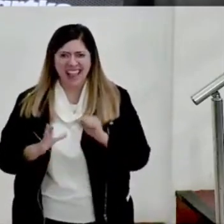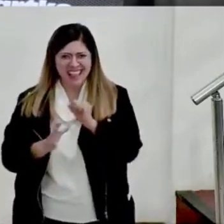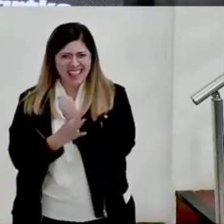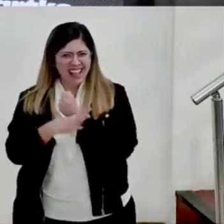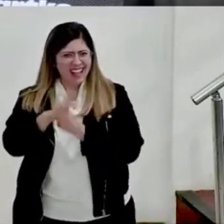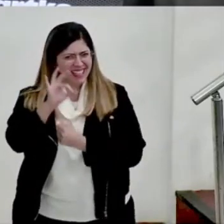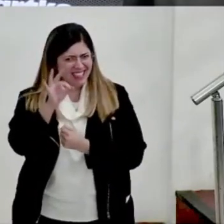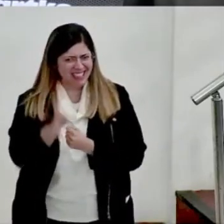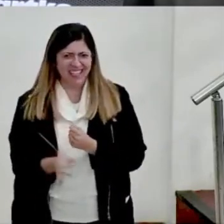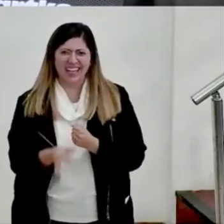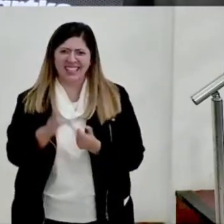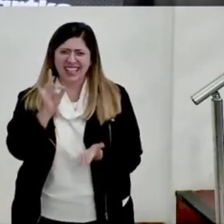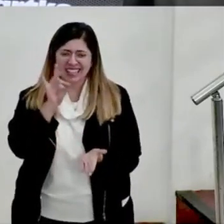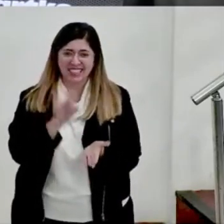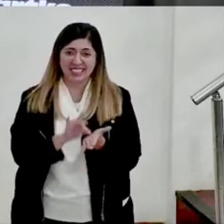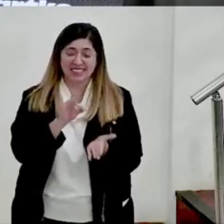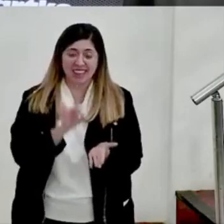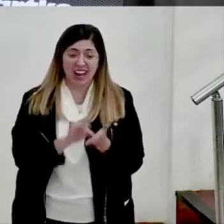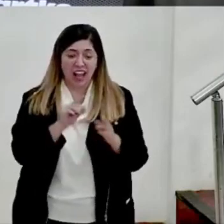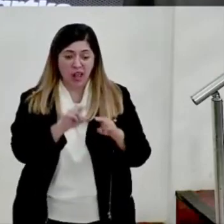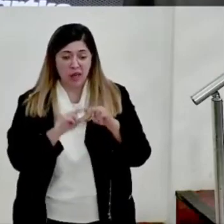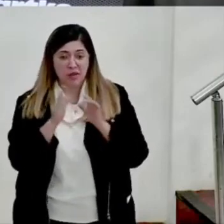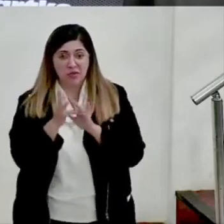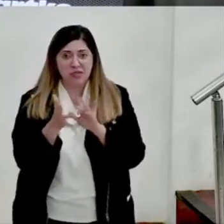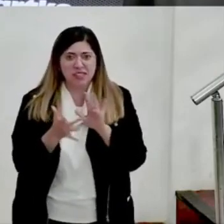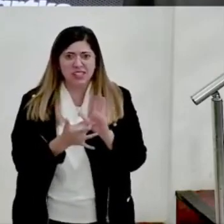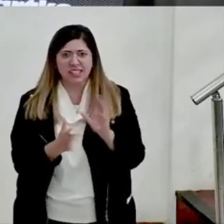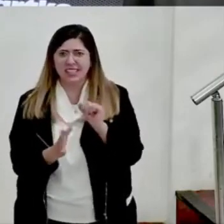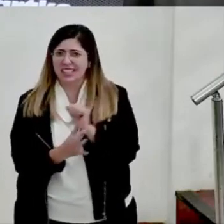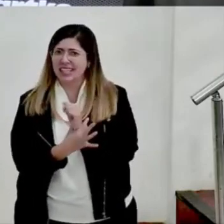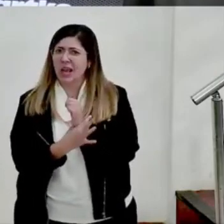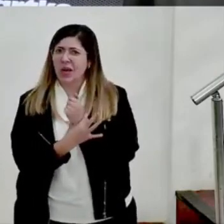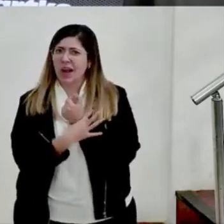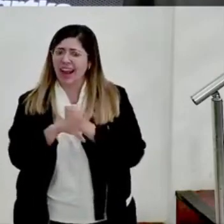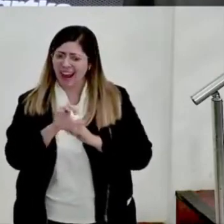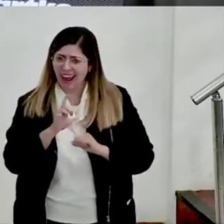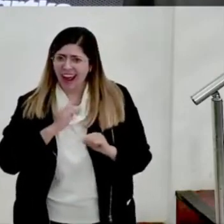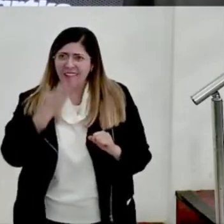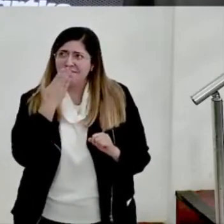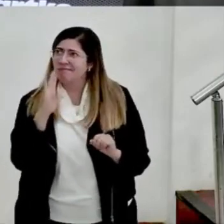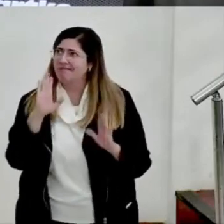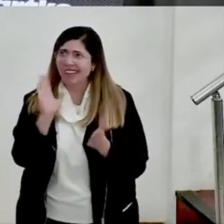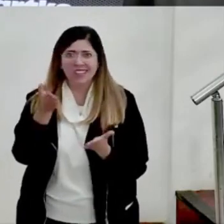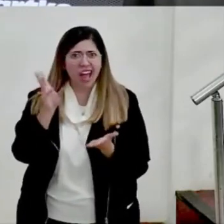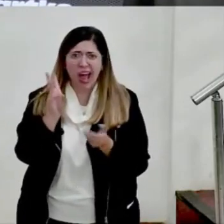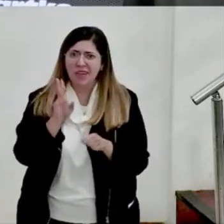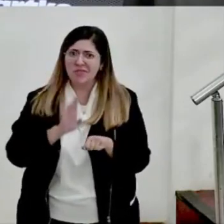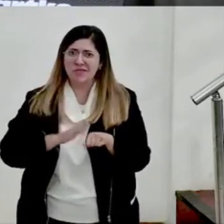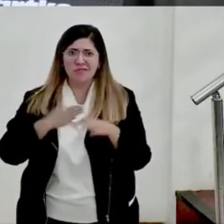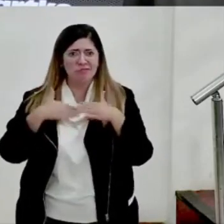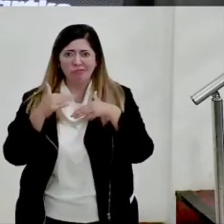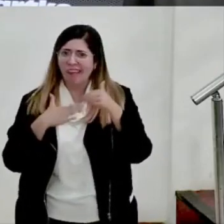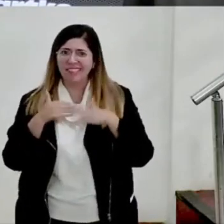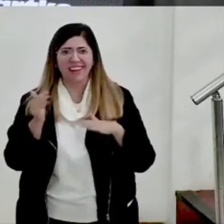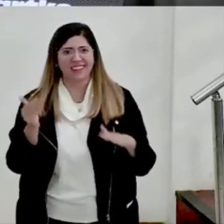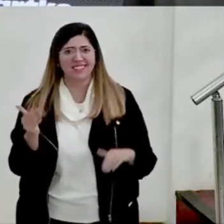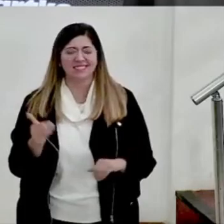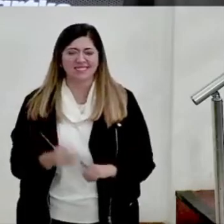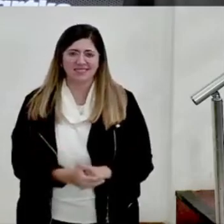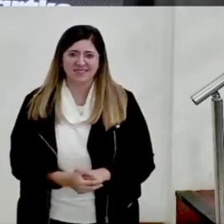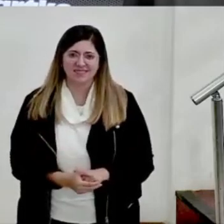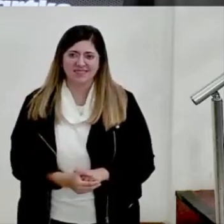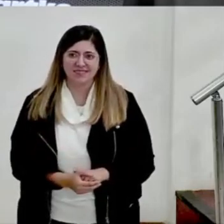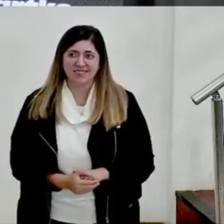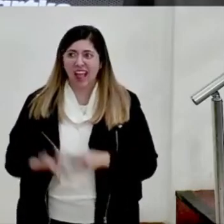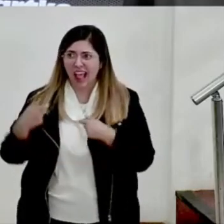Cristo, preservados, temos a segurança da sua promessa. A promessa de Cristo é a seguinte: eu lhes dou a